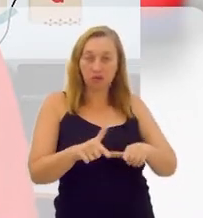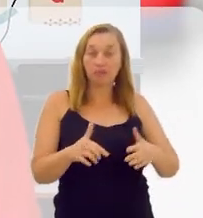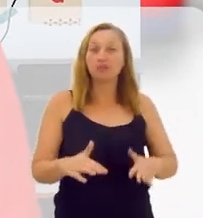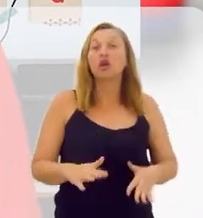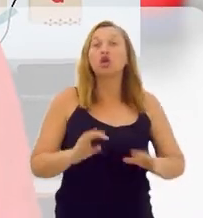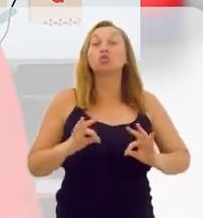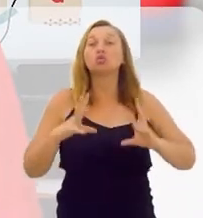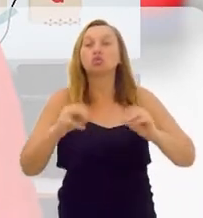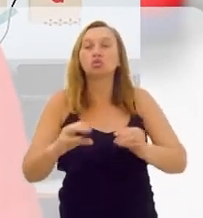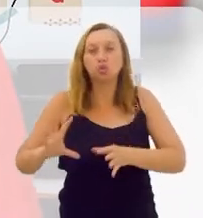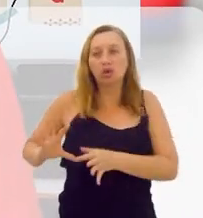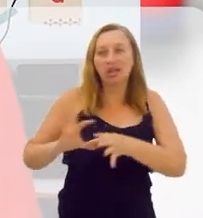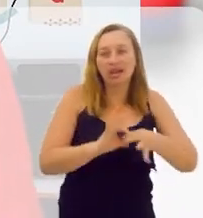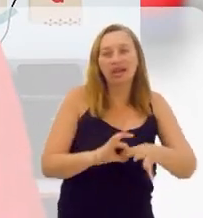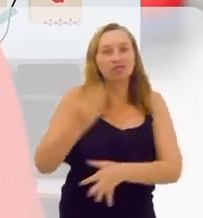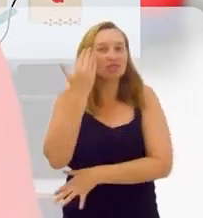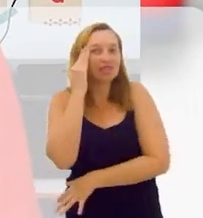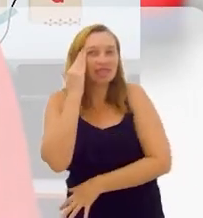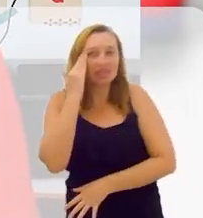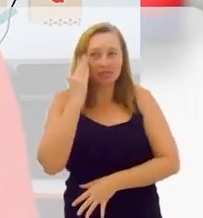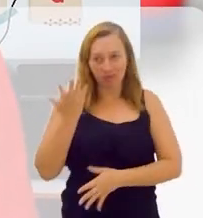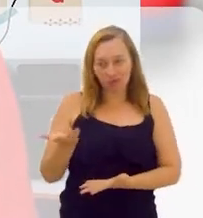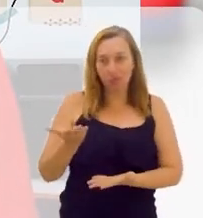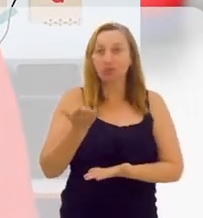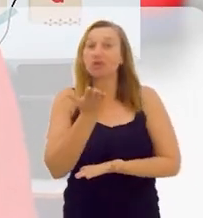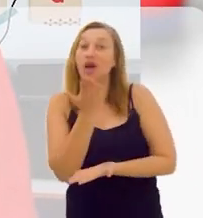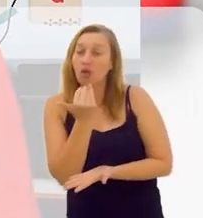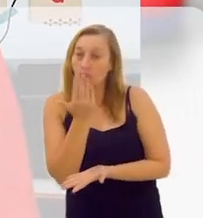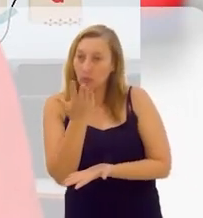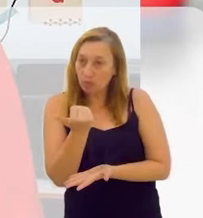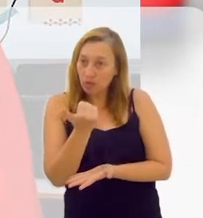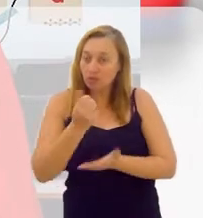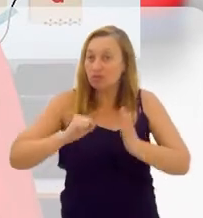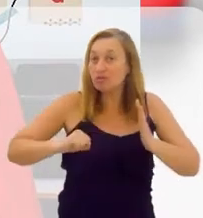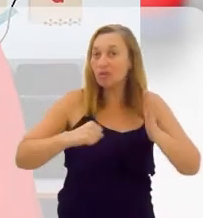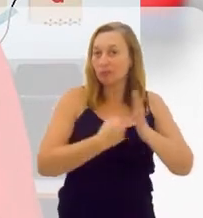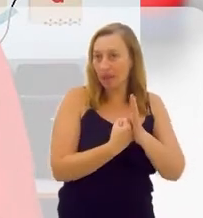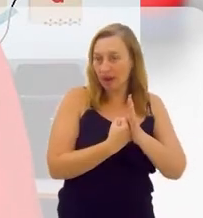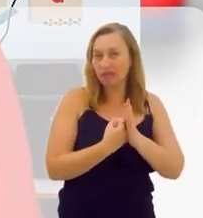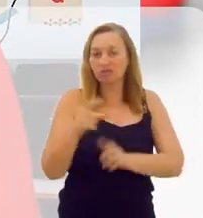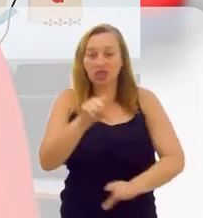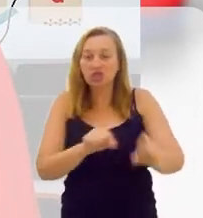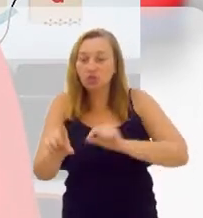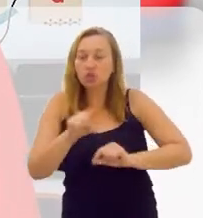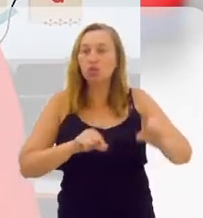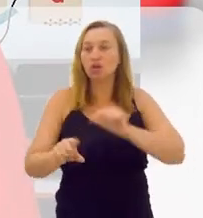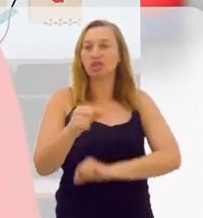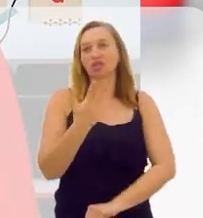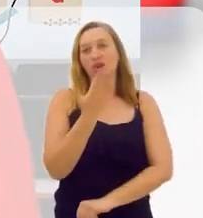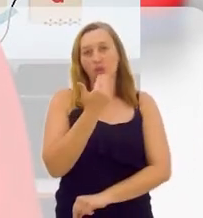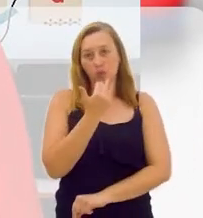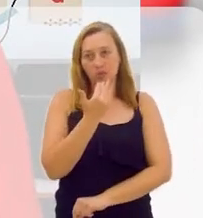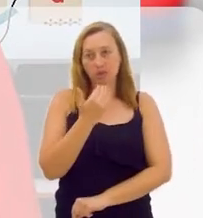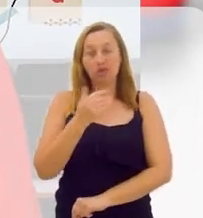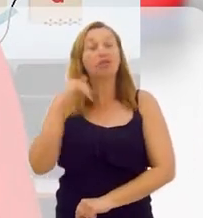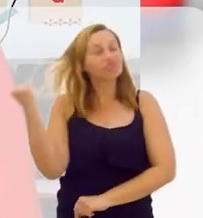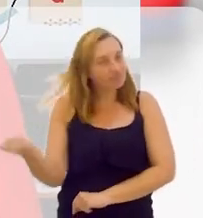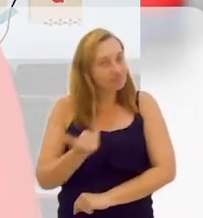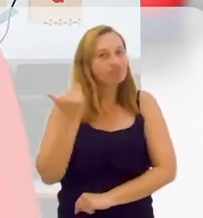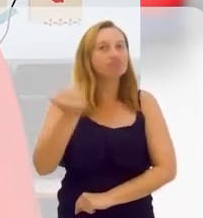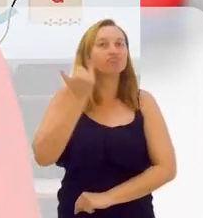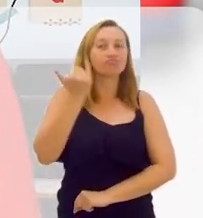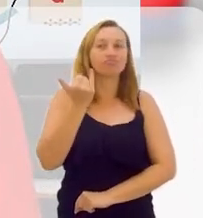trabalho. Tudo isso ligado à compreensão da cadeia do alimento e dos impactos das escolhas alimentares, além